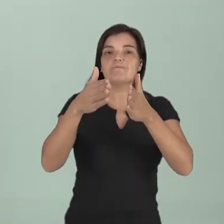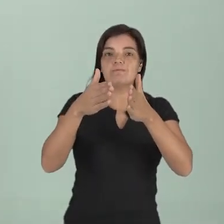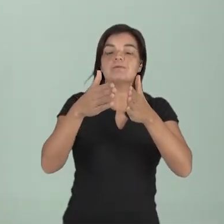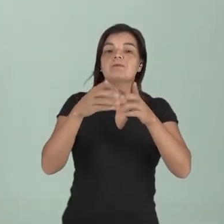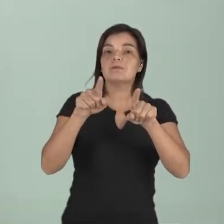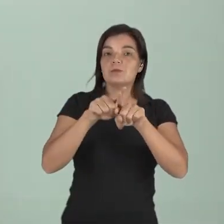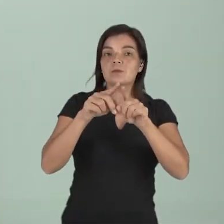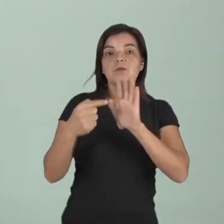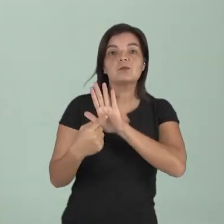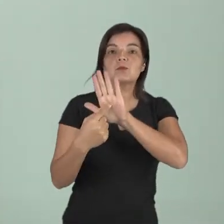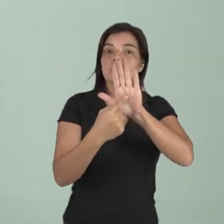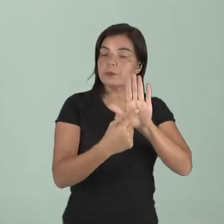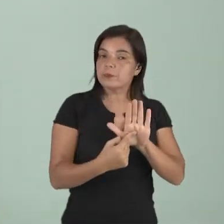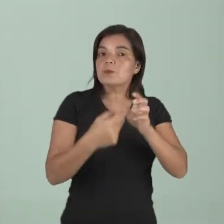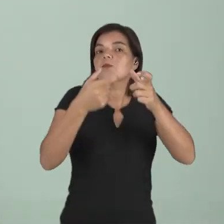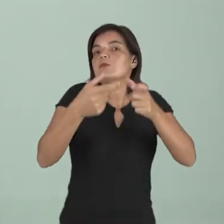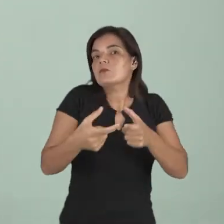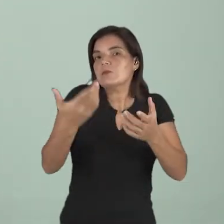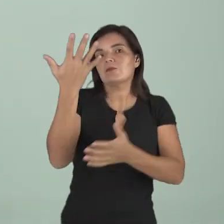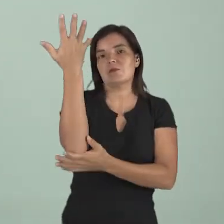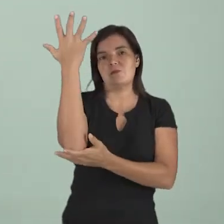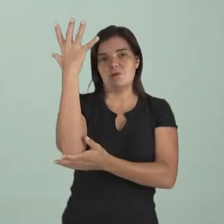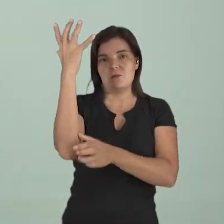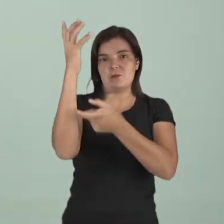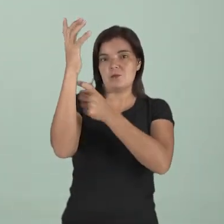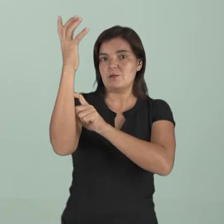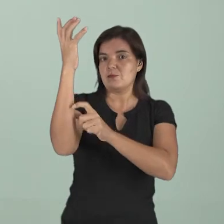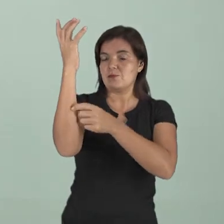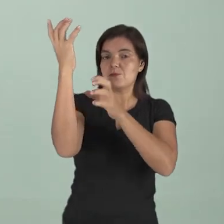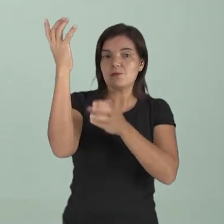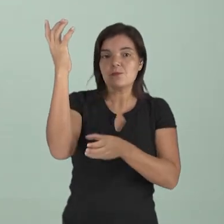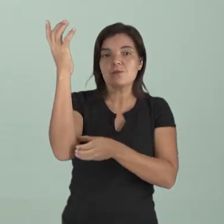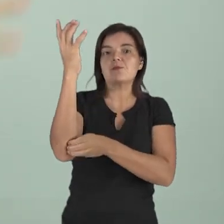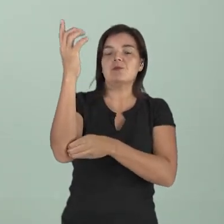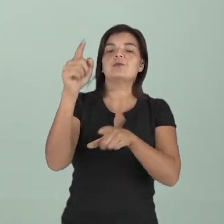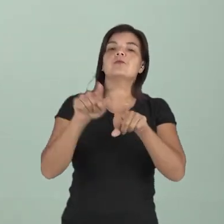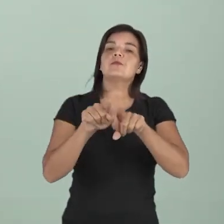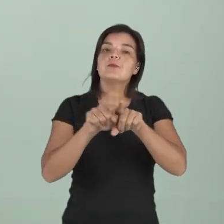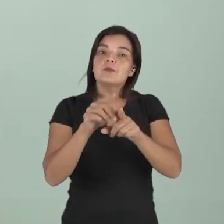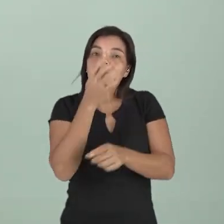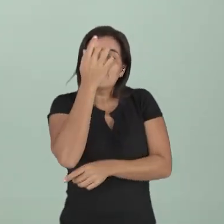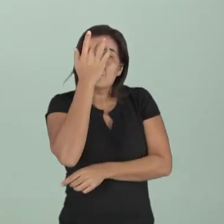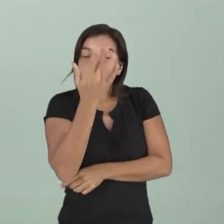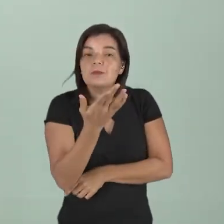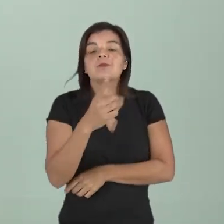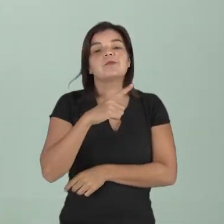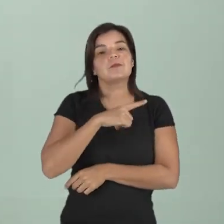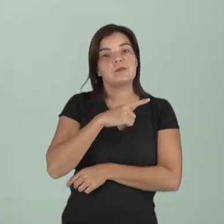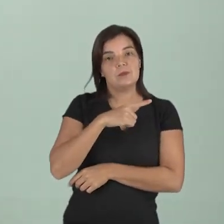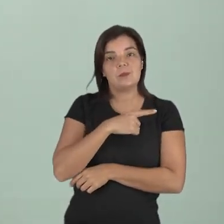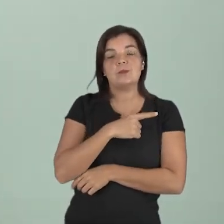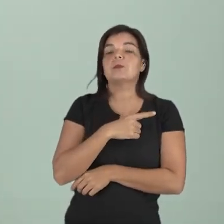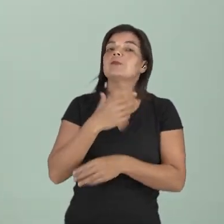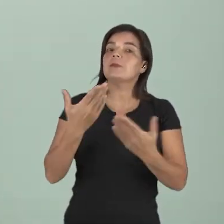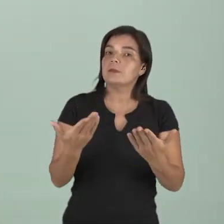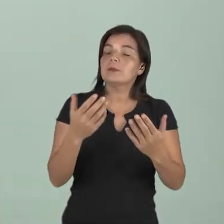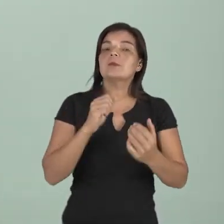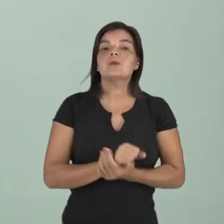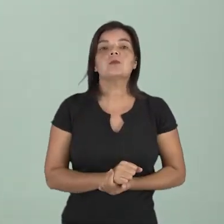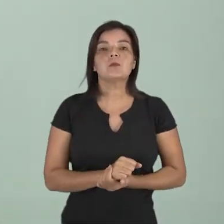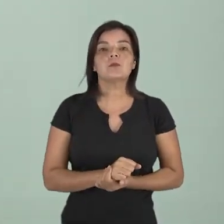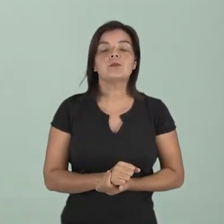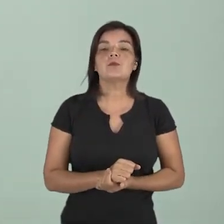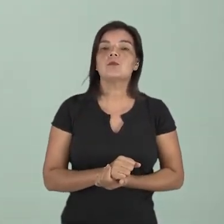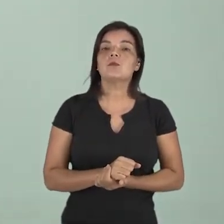de guia e de mostrar onde estavam, onde tinha mais facilidade, onde tinha mais árvores, e também